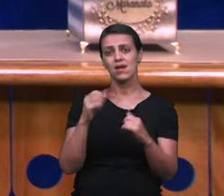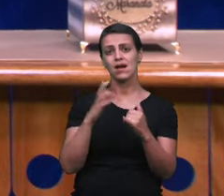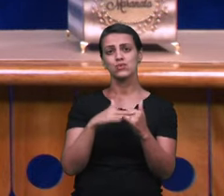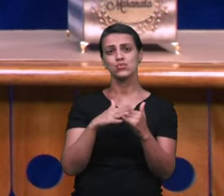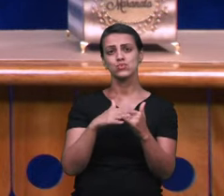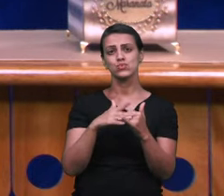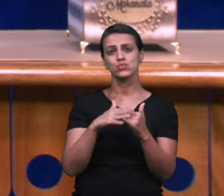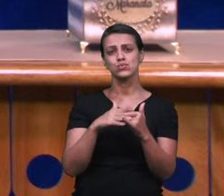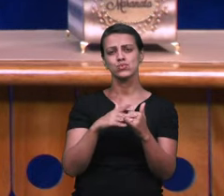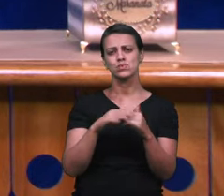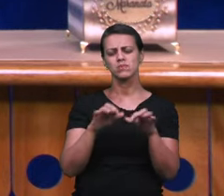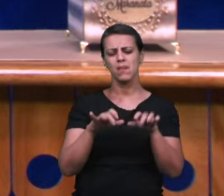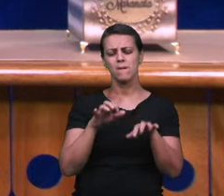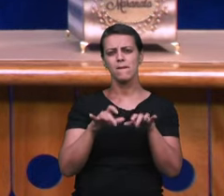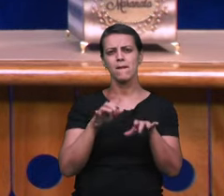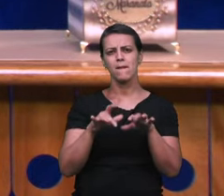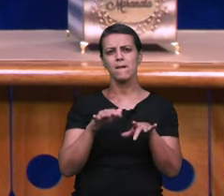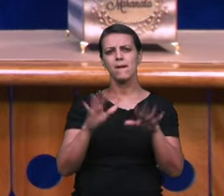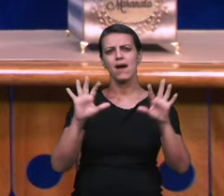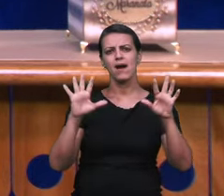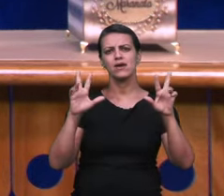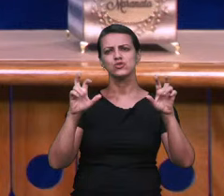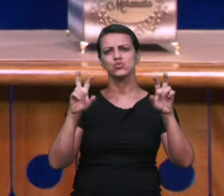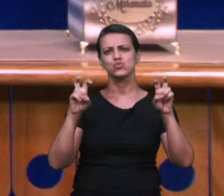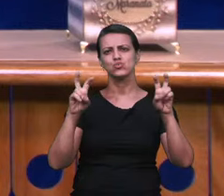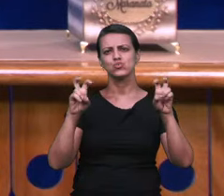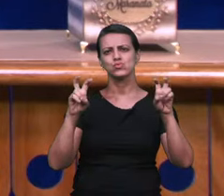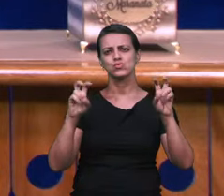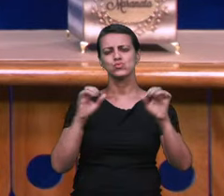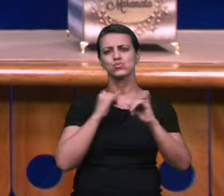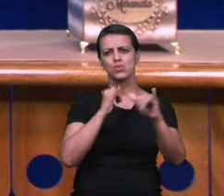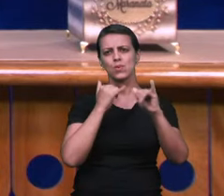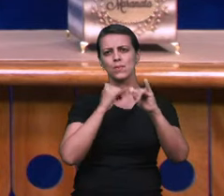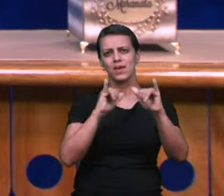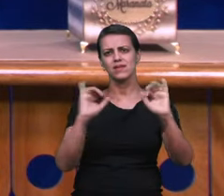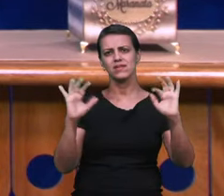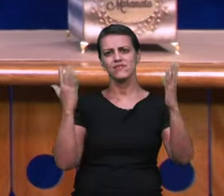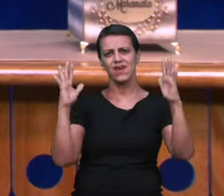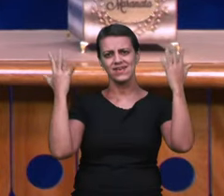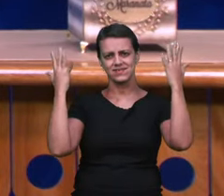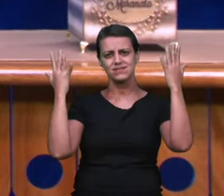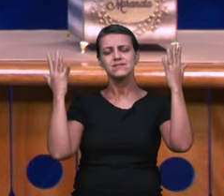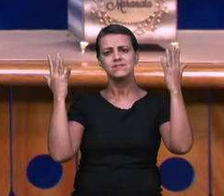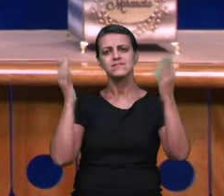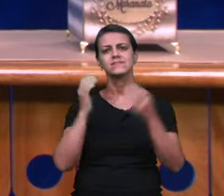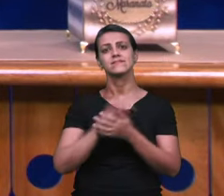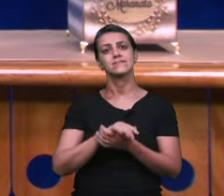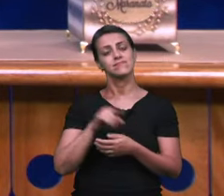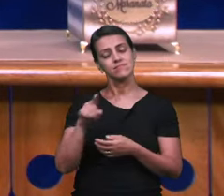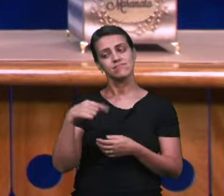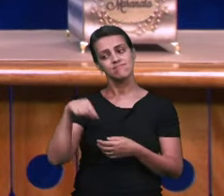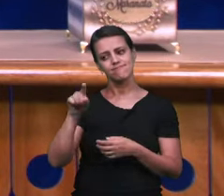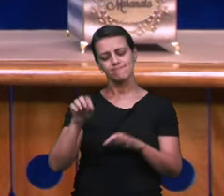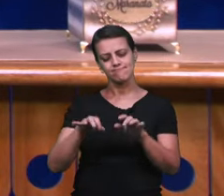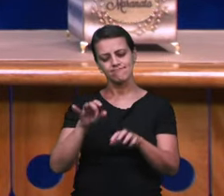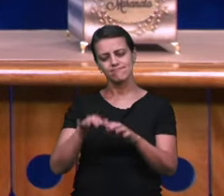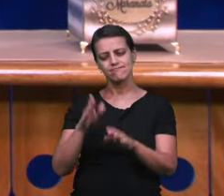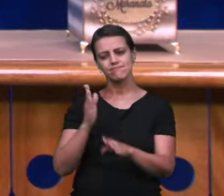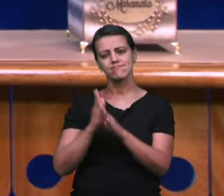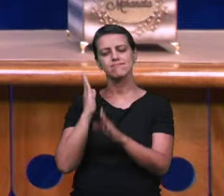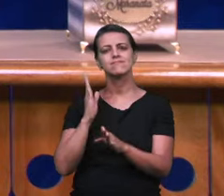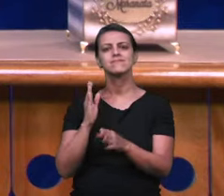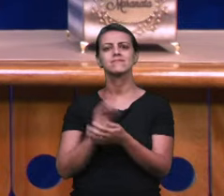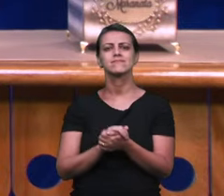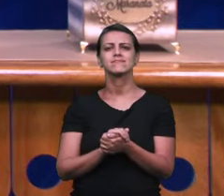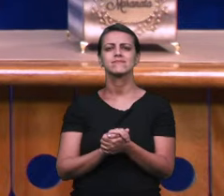lá Trombetas e Festas e você vai ver o evento. O evento foi realizado no último dia 26 de novembro, no último domingo. Assista